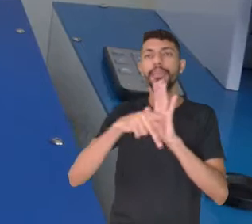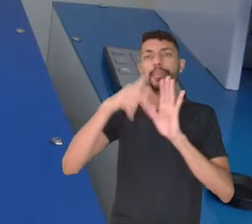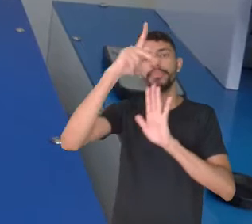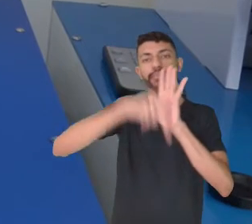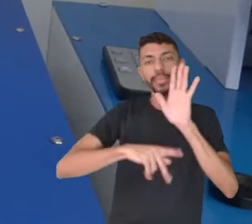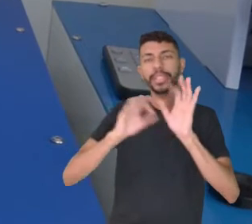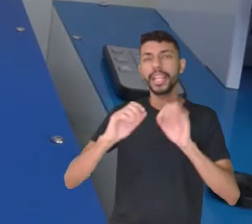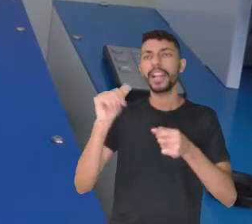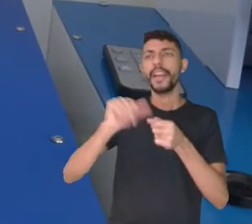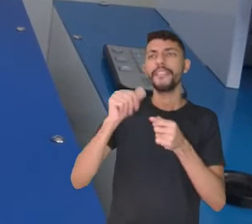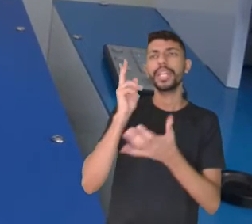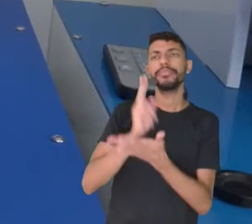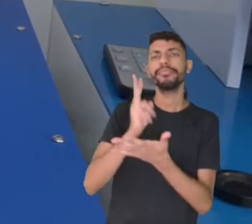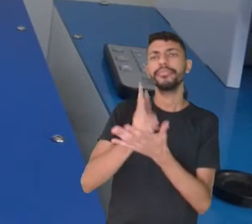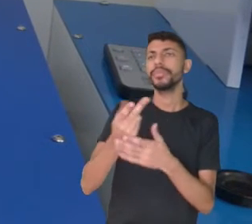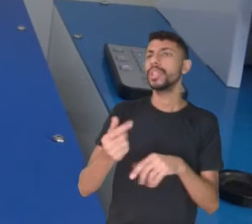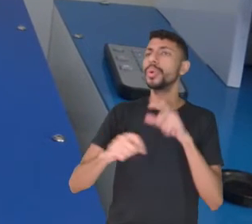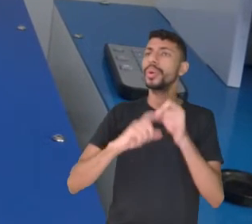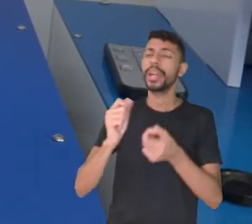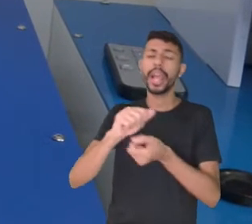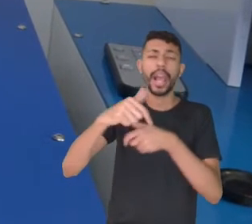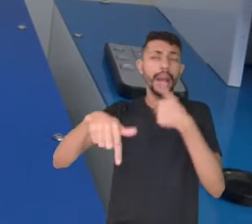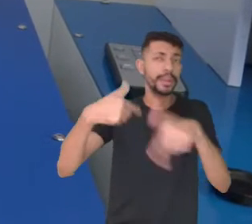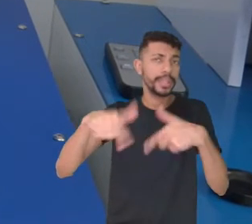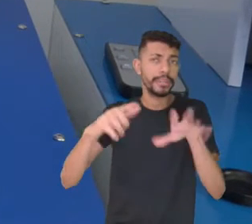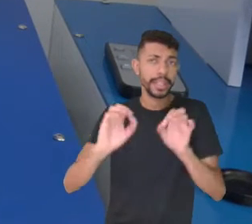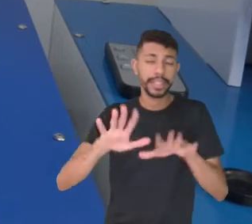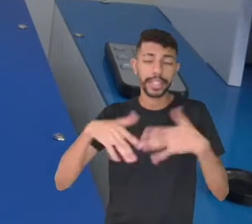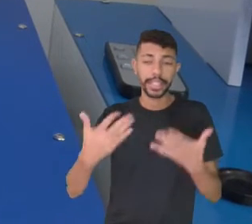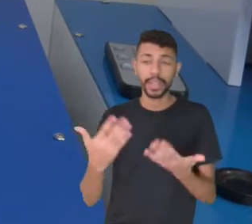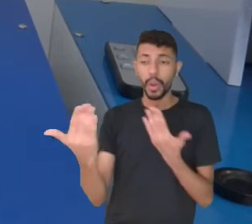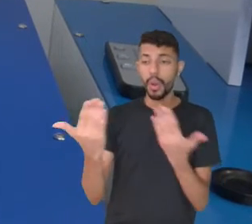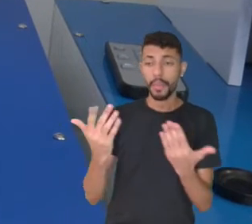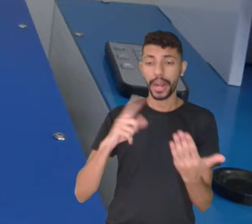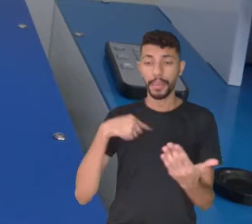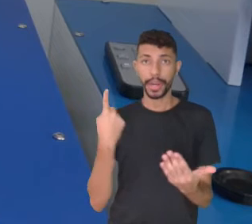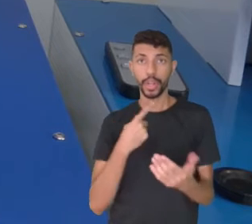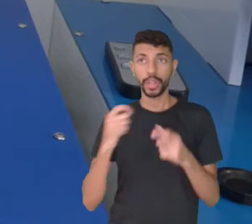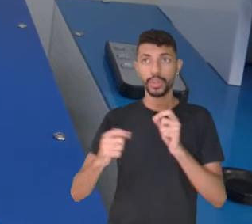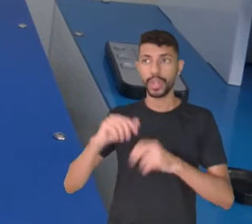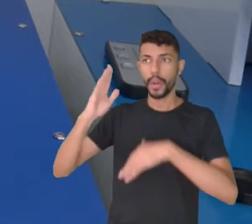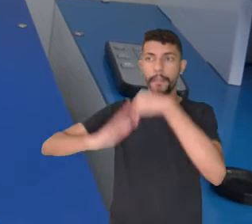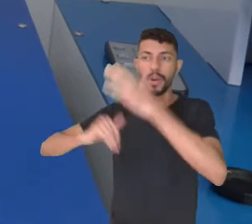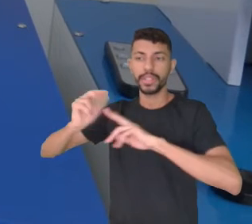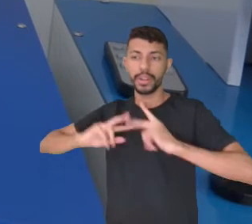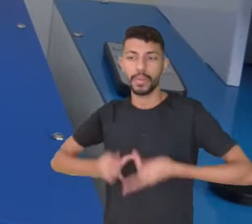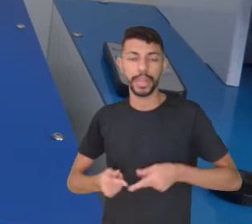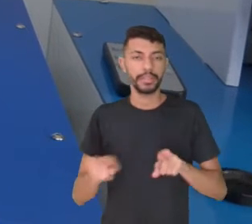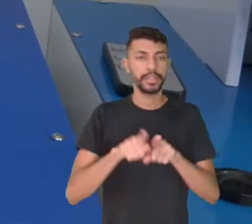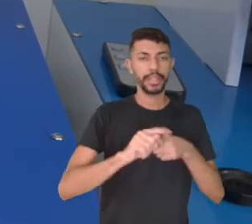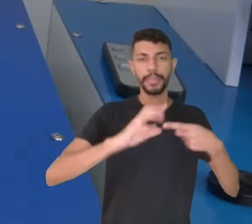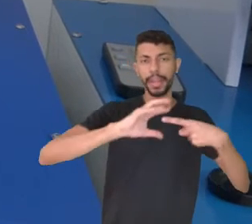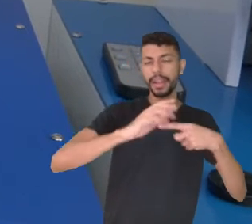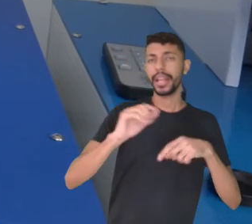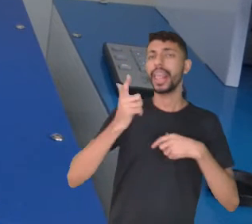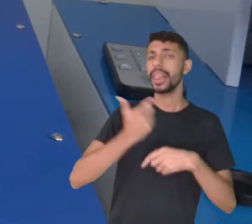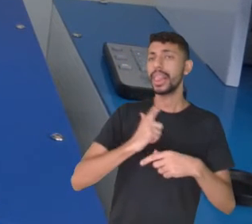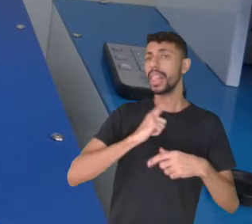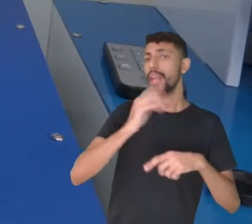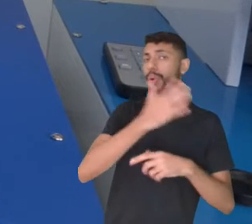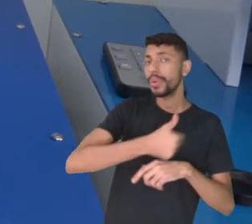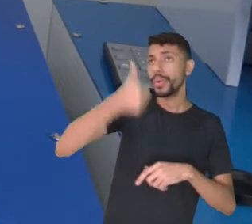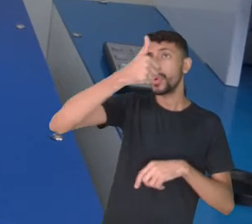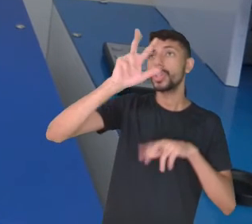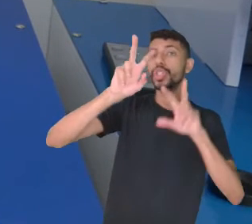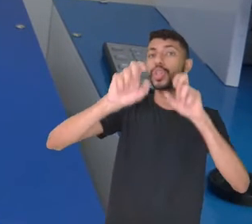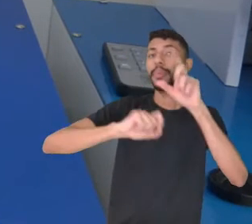continuamente aquela atividade repetitiva. Então, para a gente, a comparação do equipamento com o profissional tem uma vantagem na